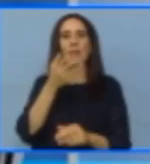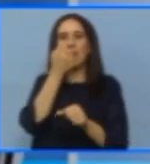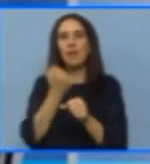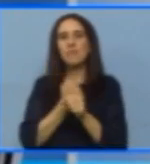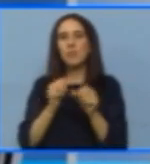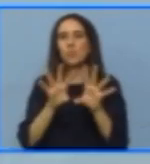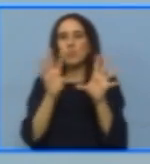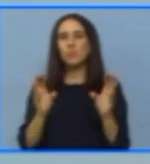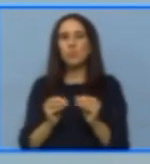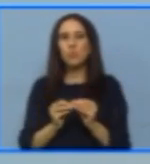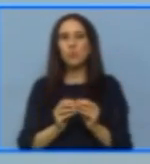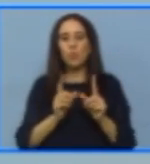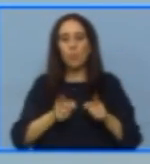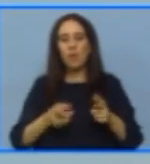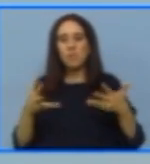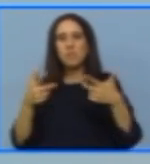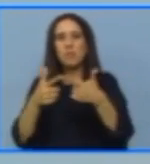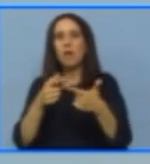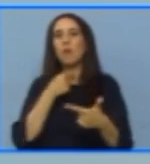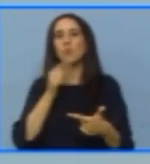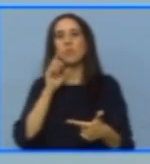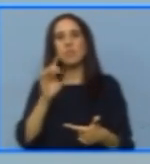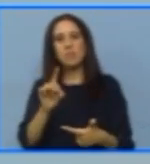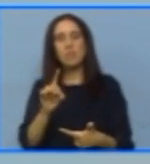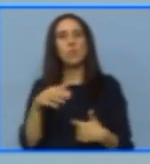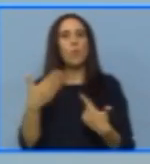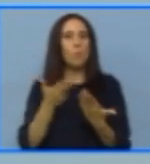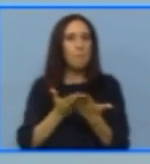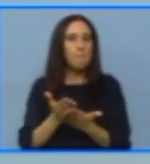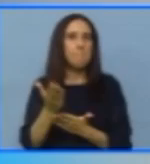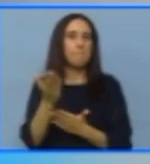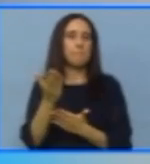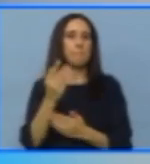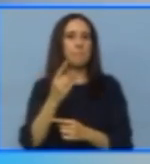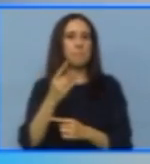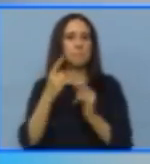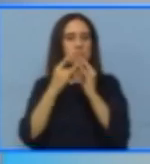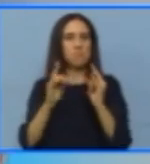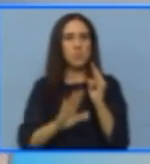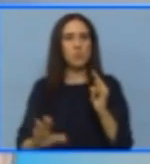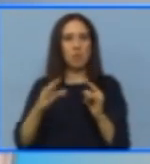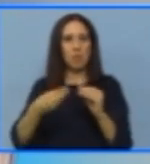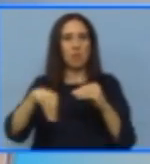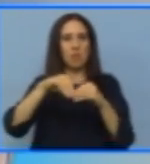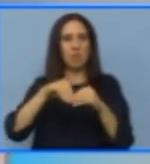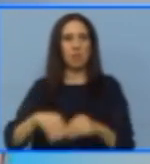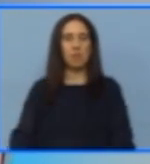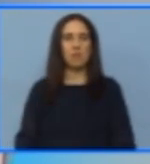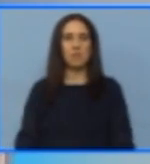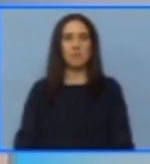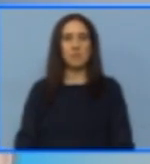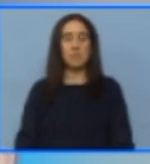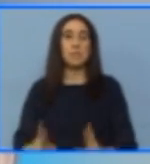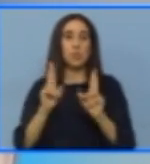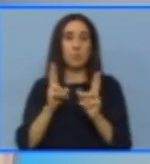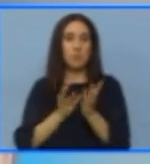isto começa e acaba no dia 6 de agosto ou perdura para além do limite do acampamento nacional? A nossa expectativa é que perdure,